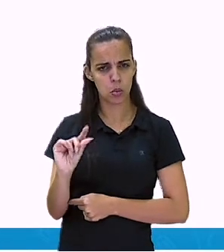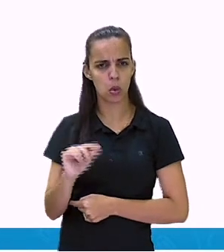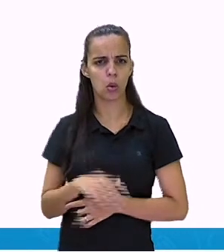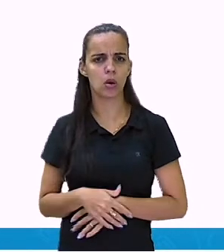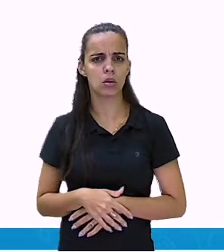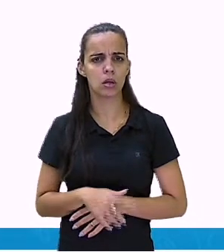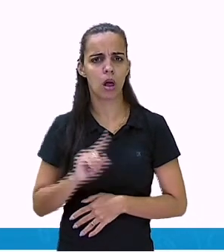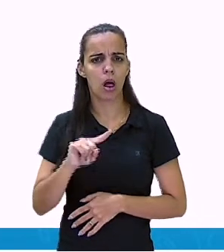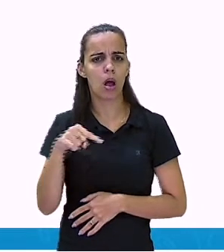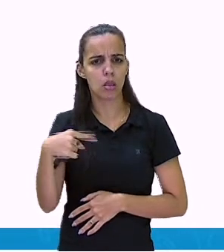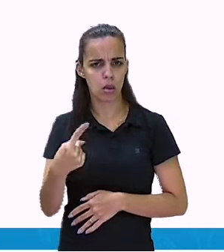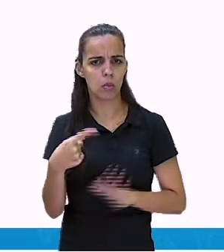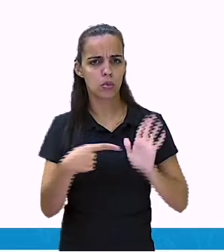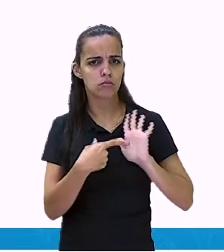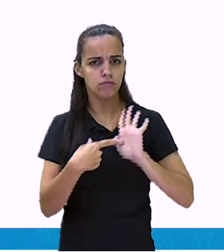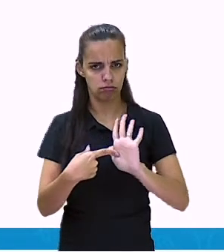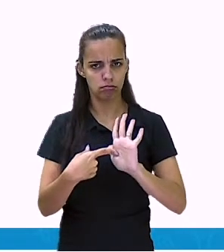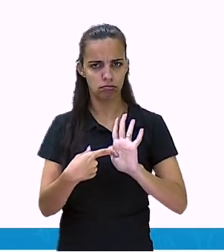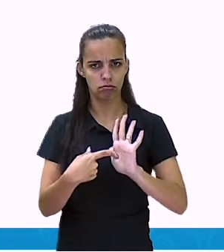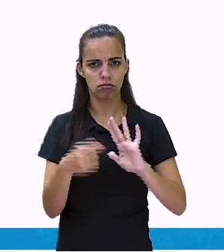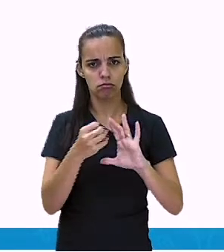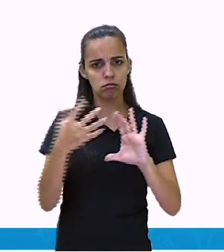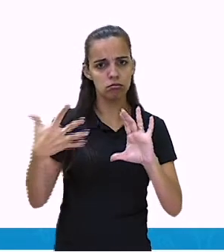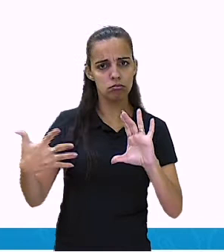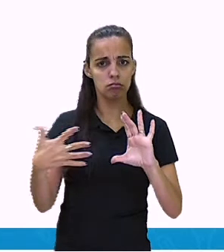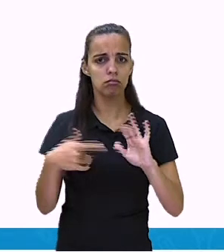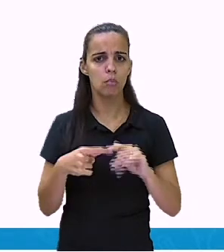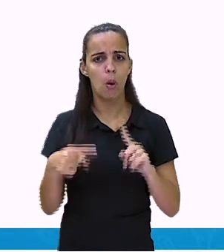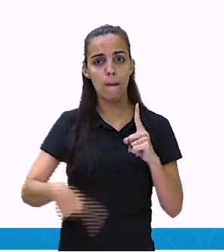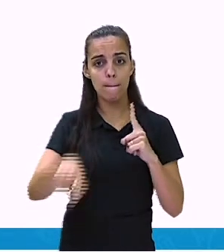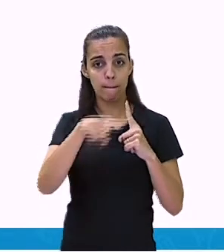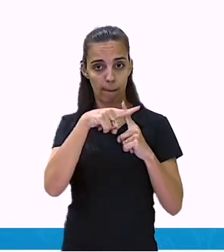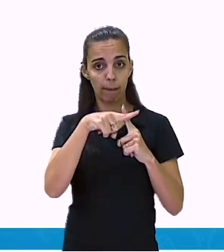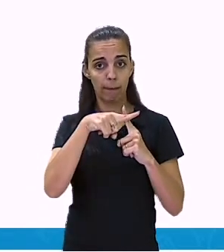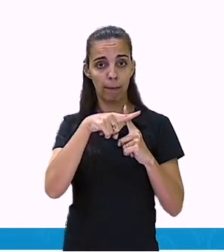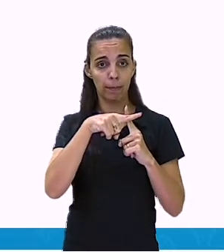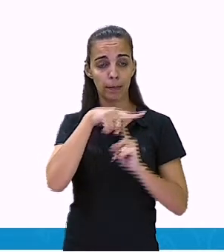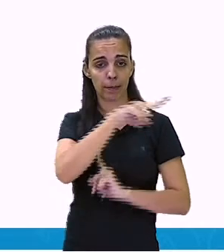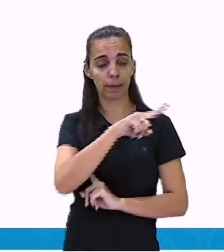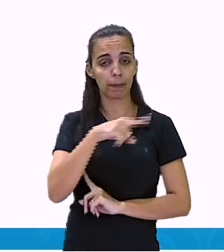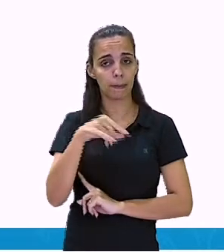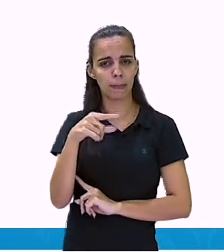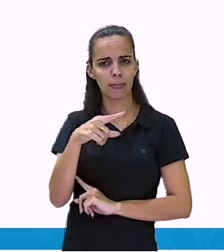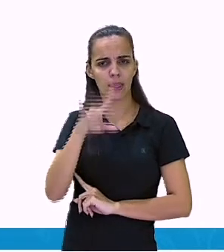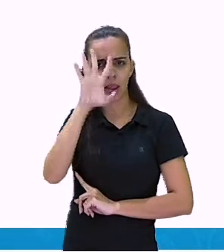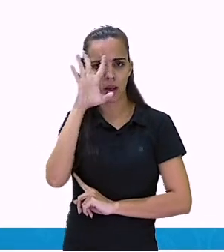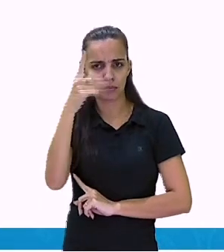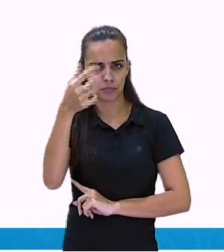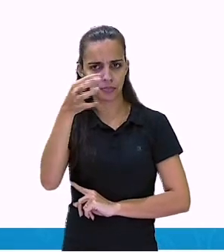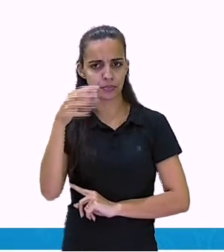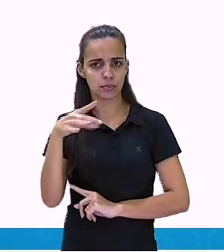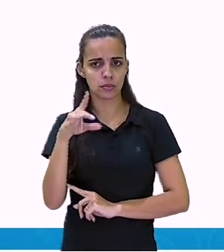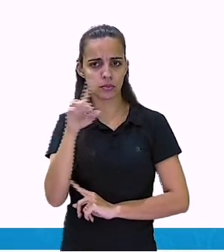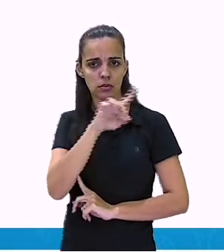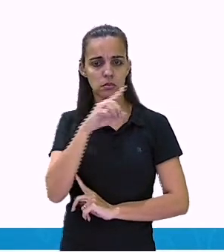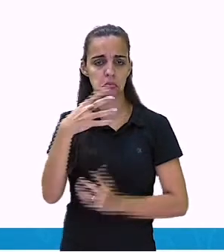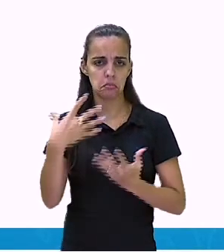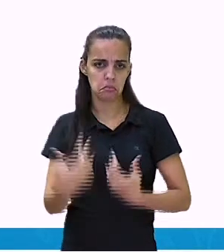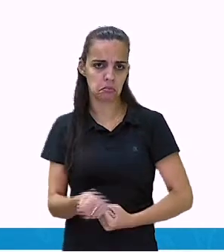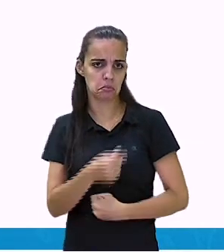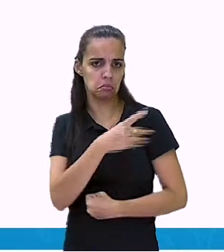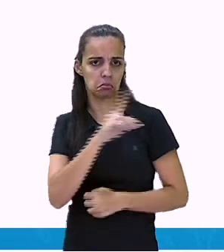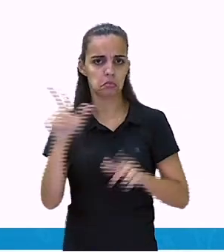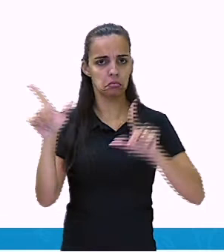pouco, após destacar um aspecto positivo da decisão da emissora, que é a estreia de